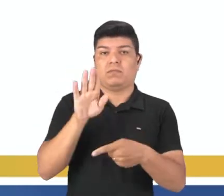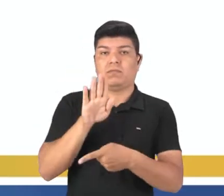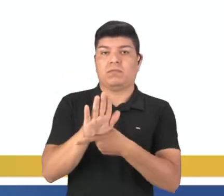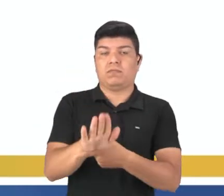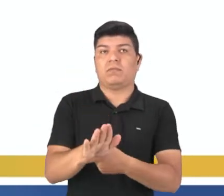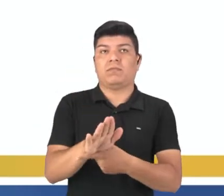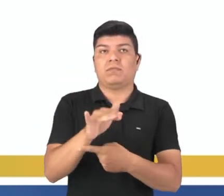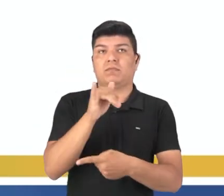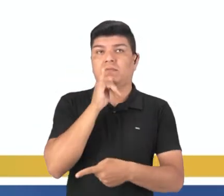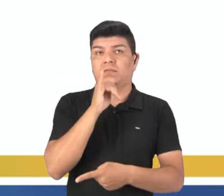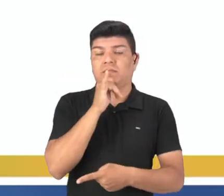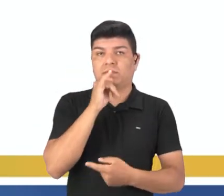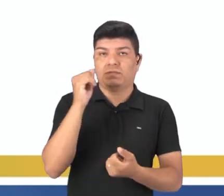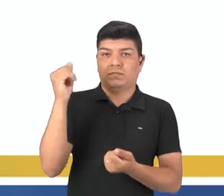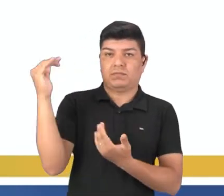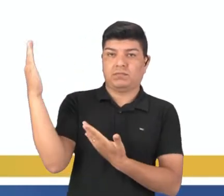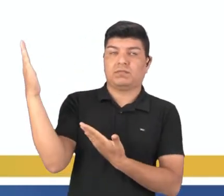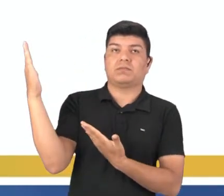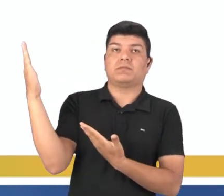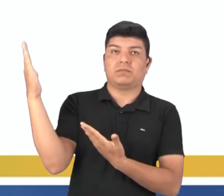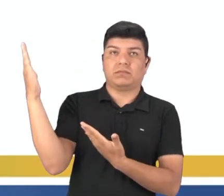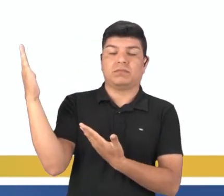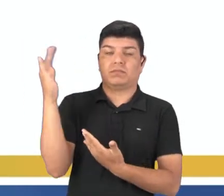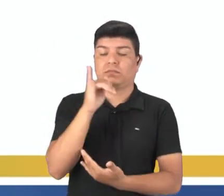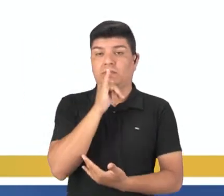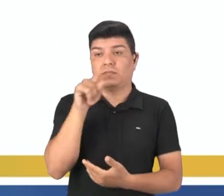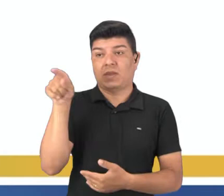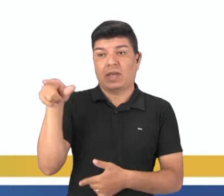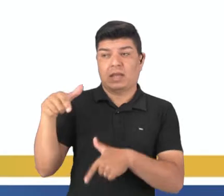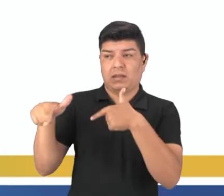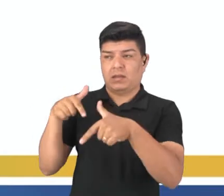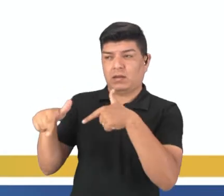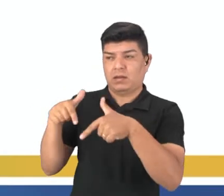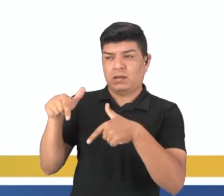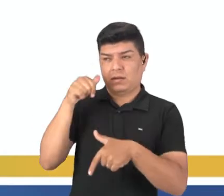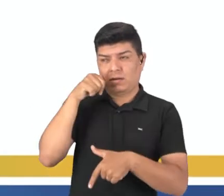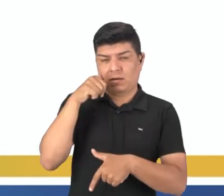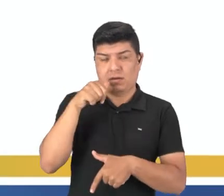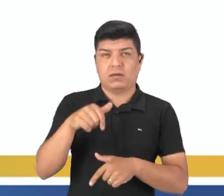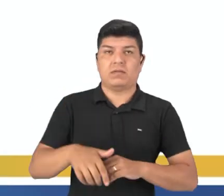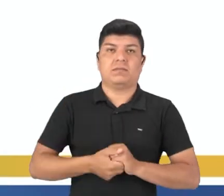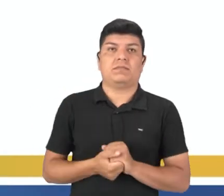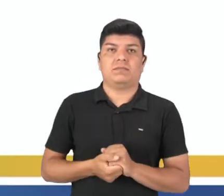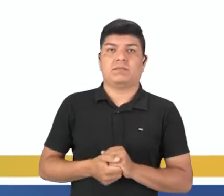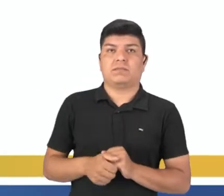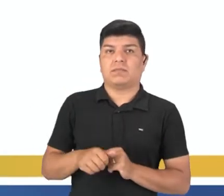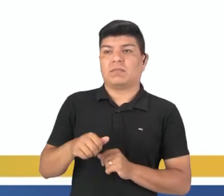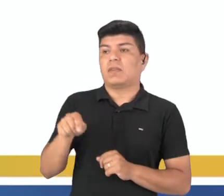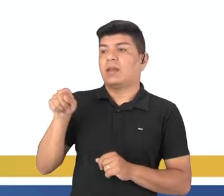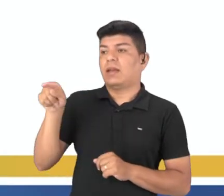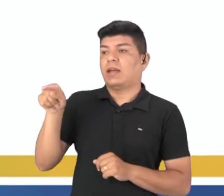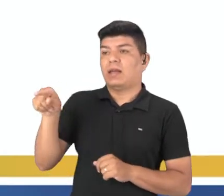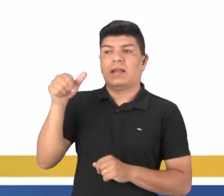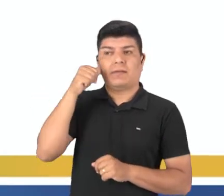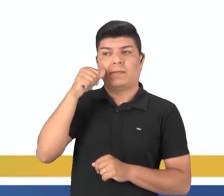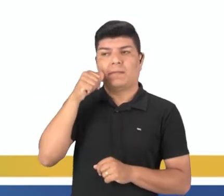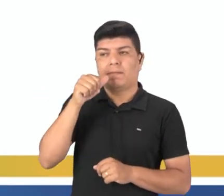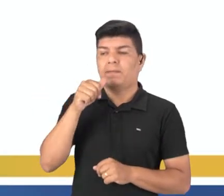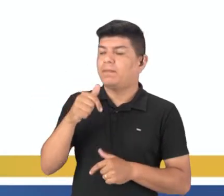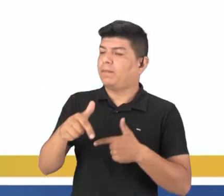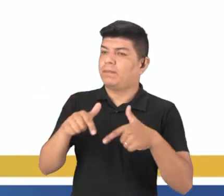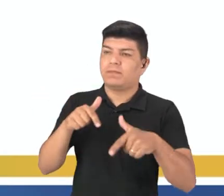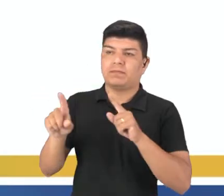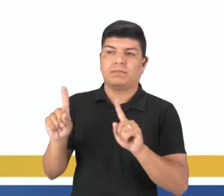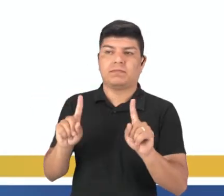verbal uma das schwarze por exemplo ela trabalha e assistidas no children's